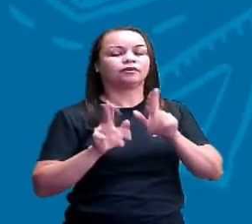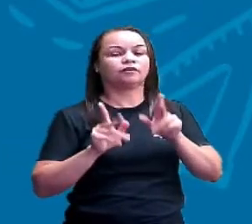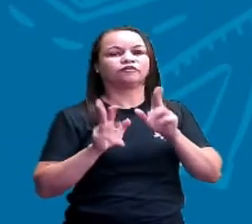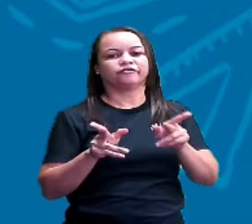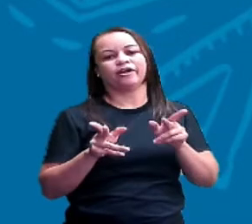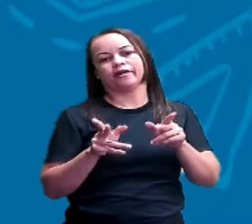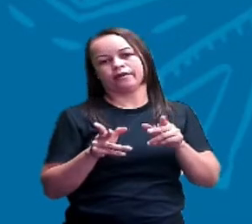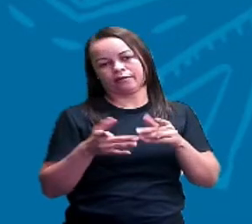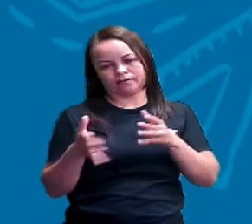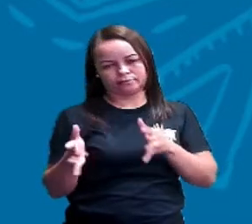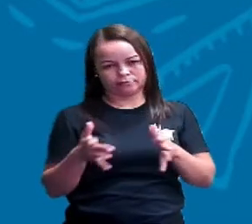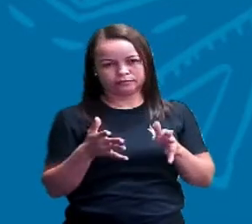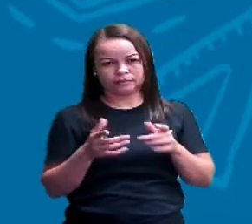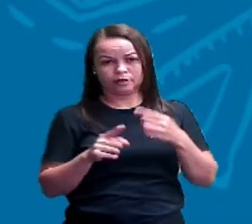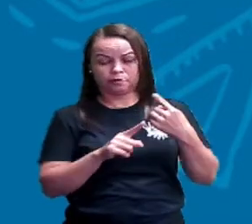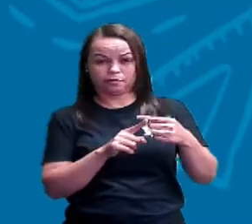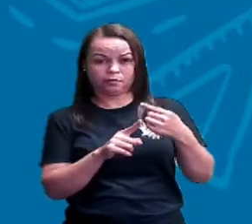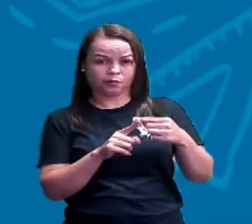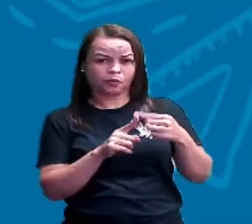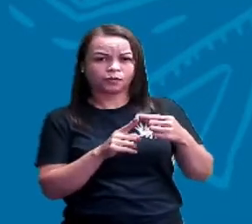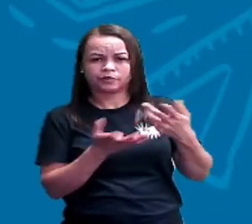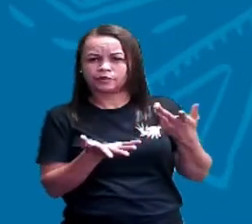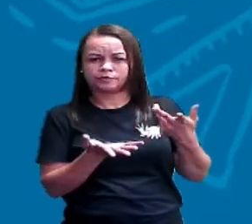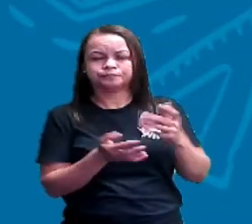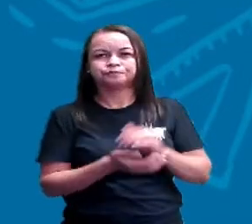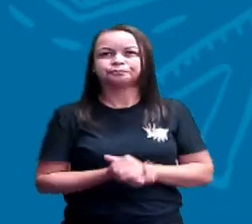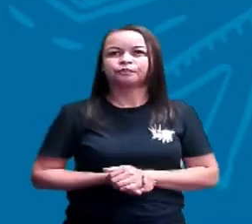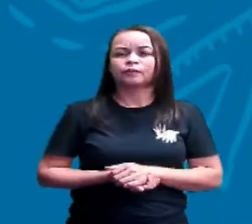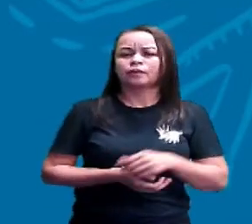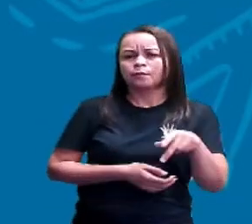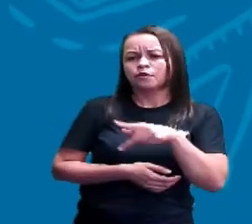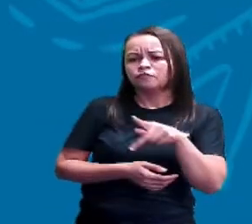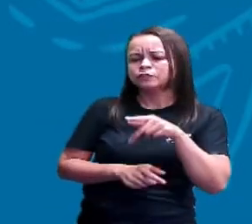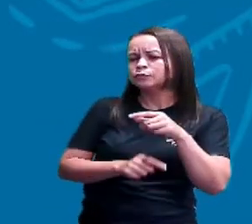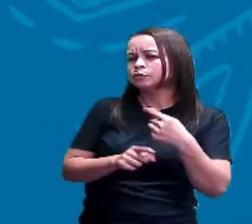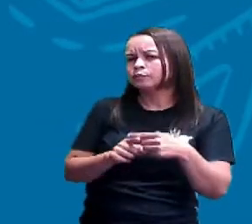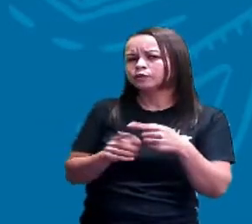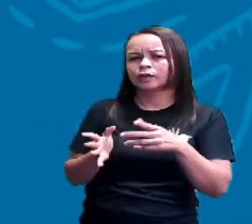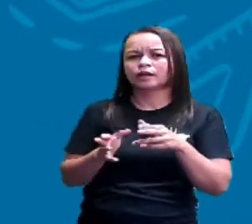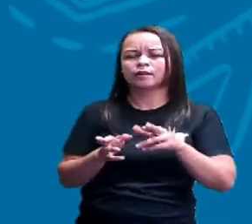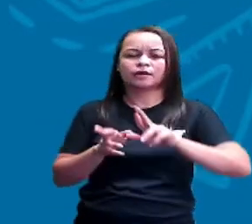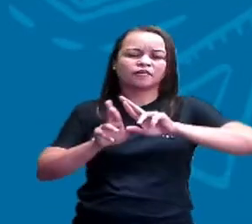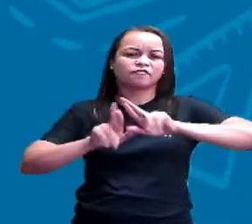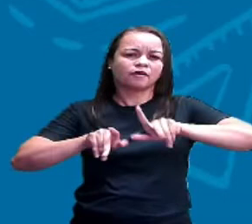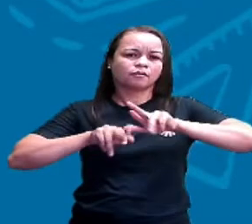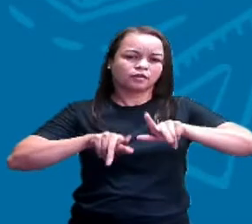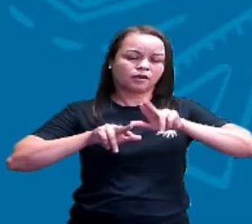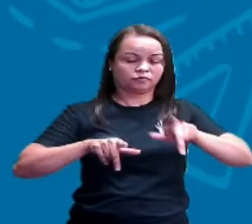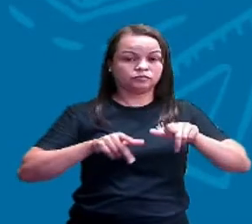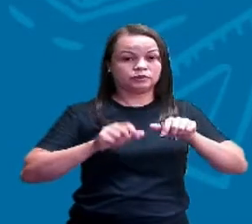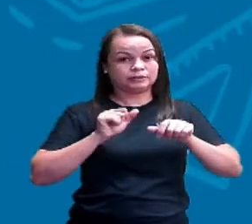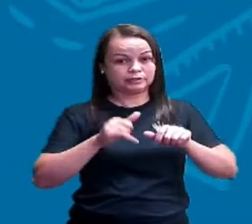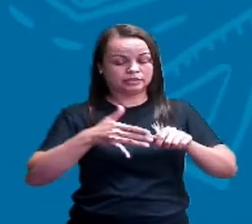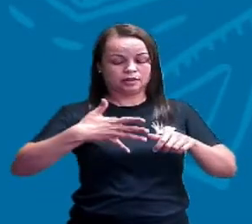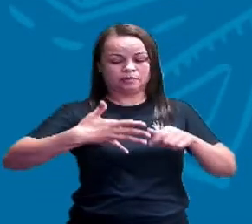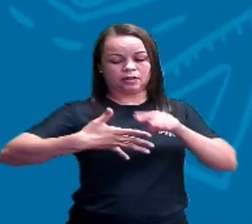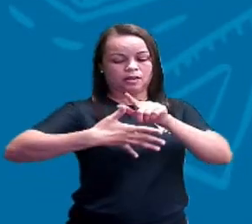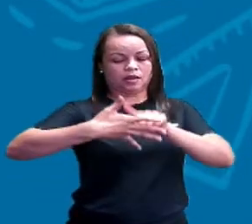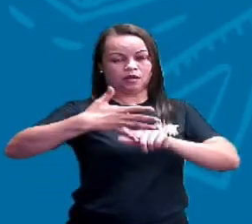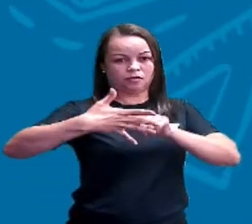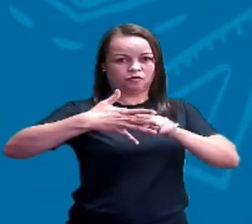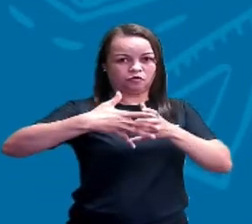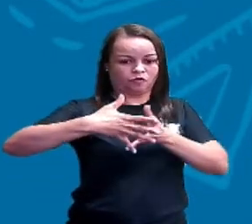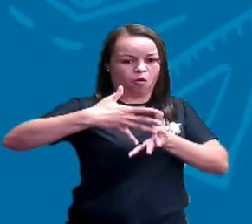não padronizada. Por quê, professora? Porque é variável. Se a minha mão for grande,